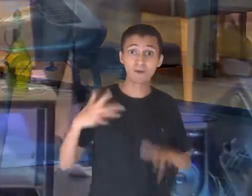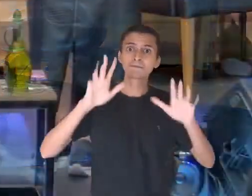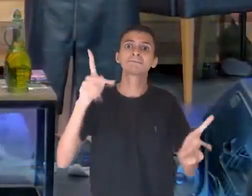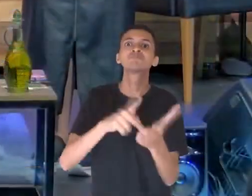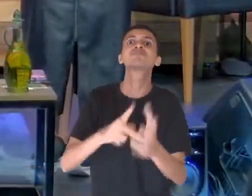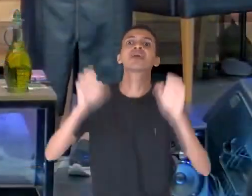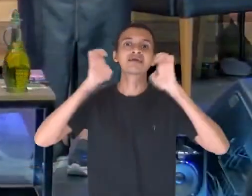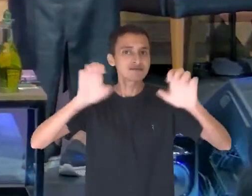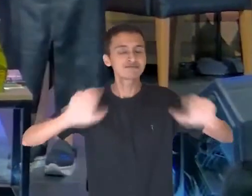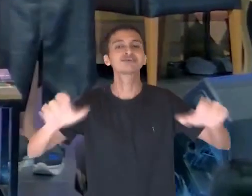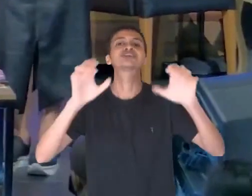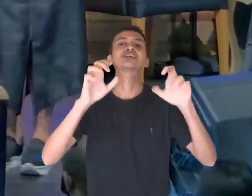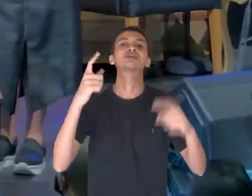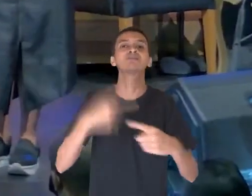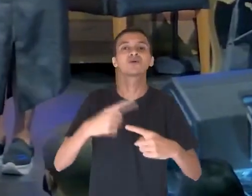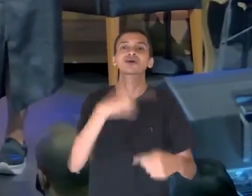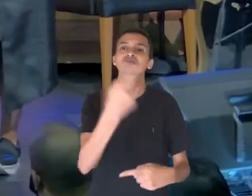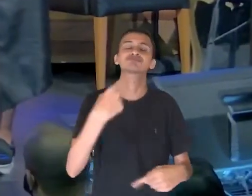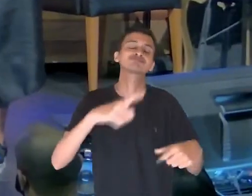evangelho te custará tudo.